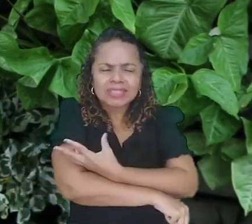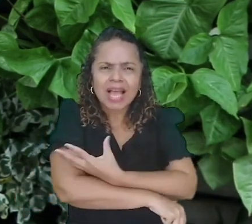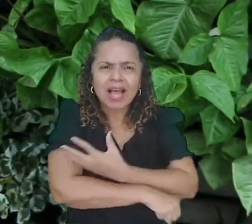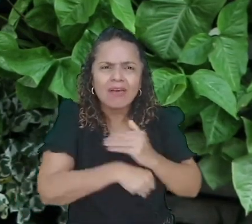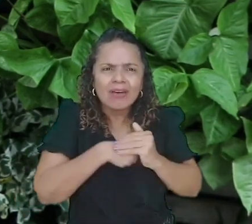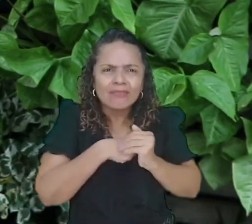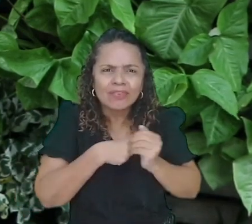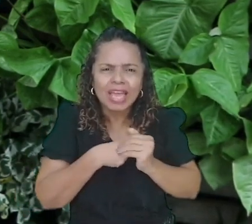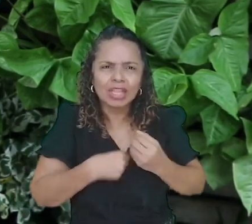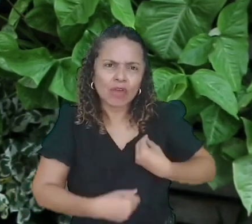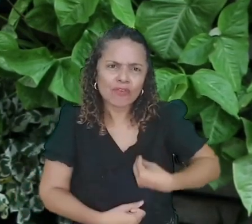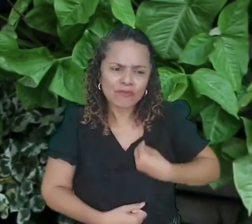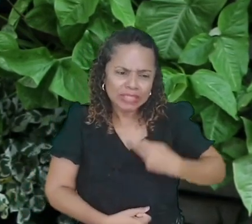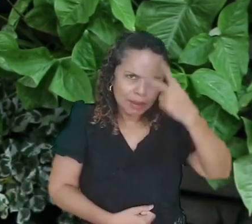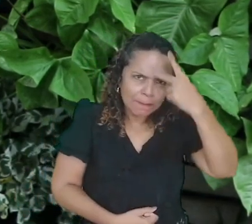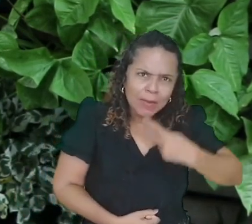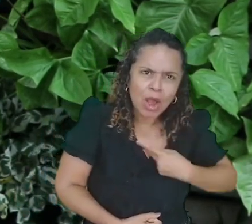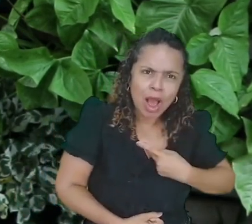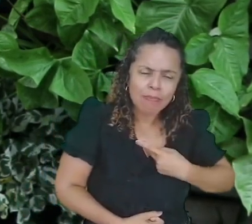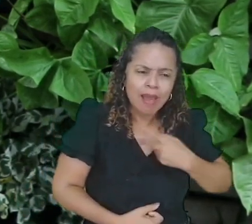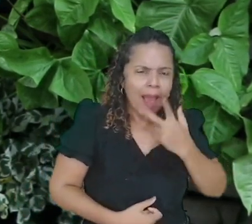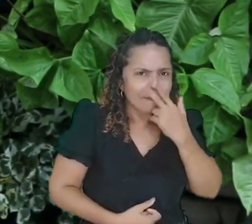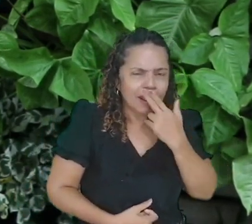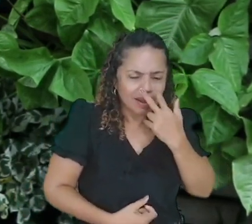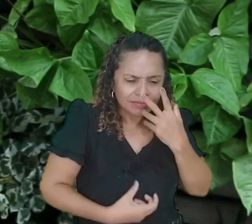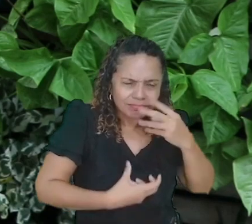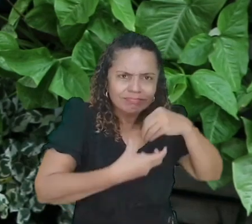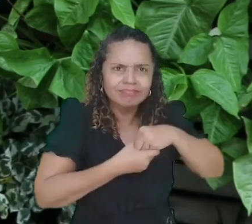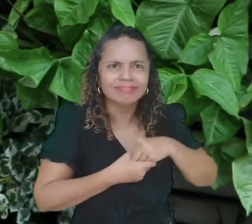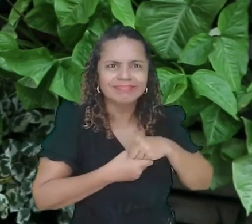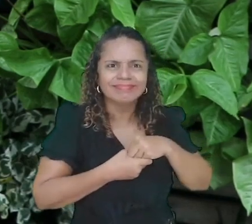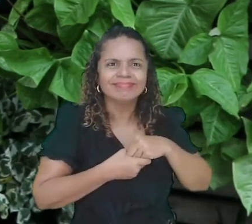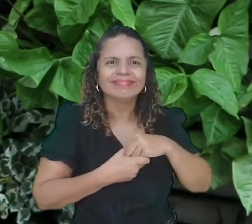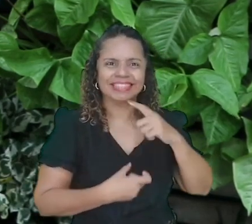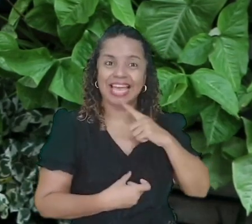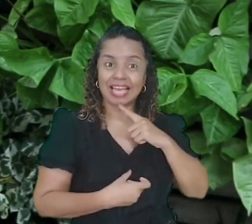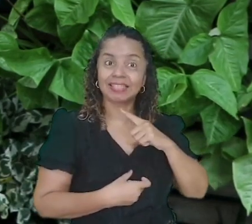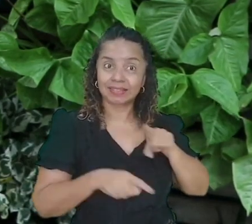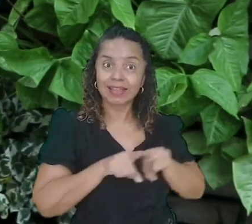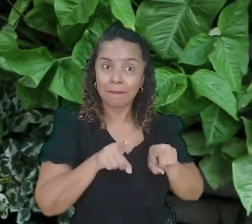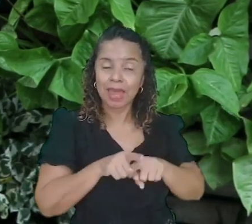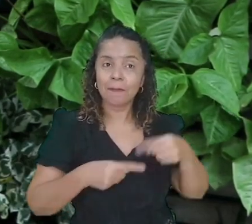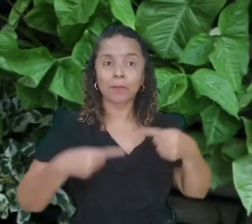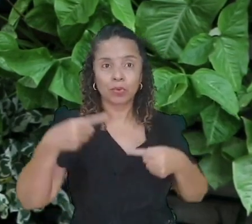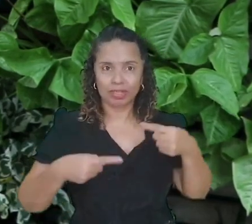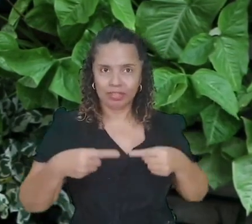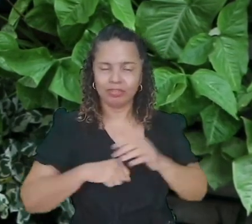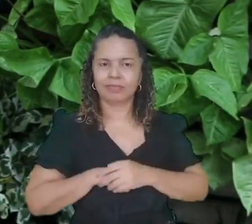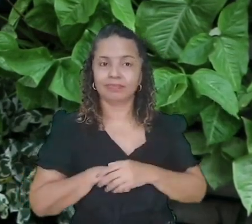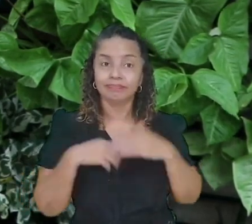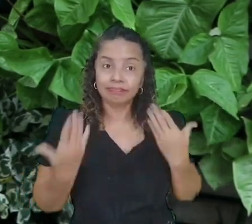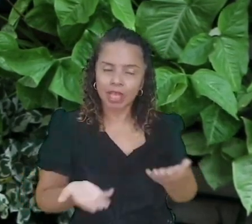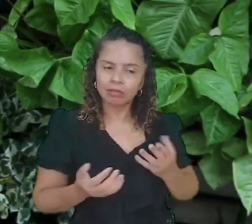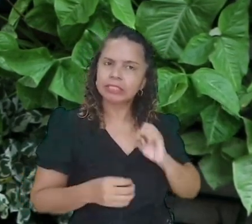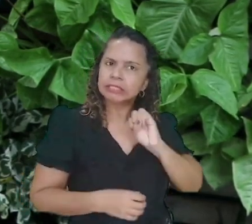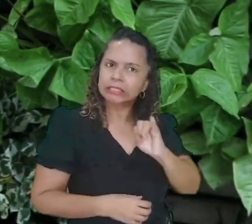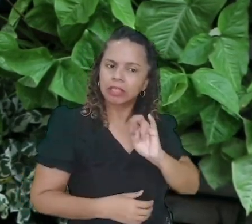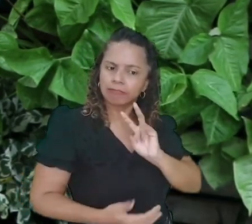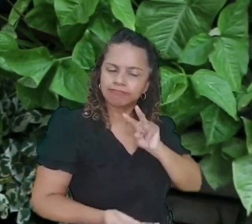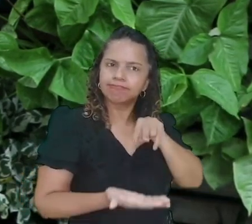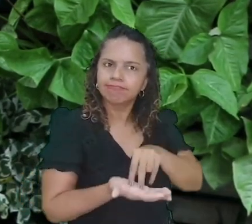nossas vivências pessoais, e acaba trazendo também essa representatividade política, né? Então, quando se fala em sala de